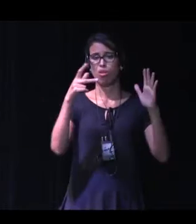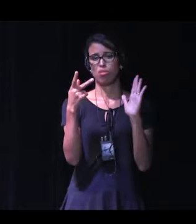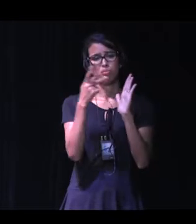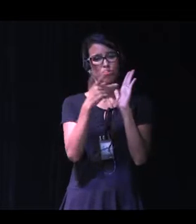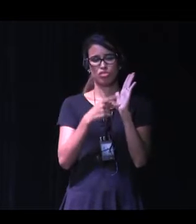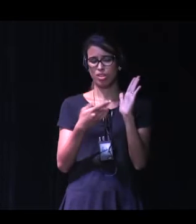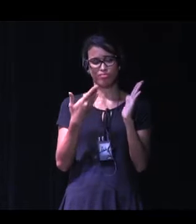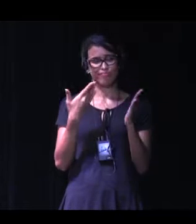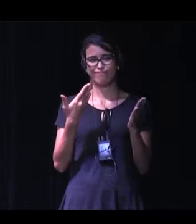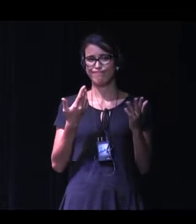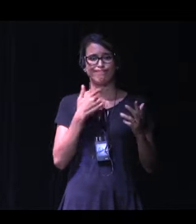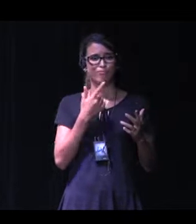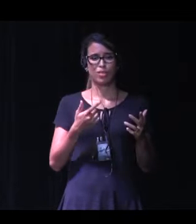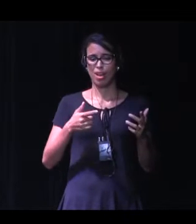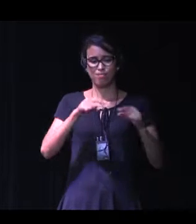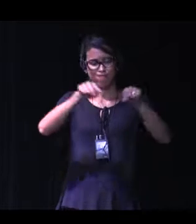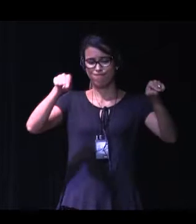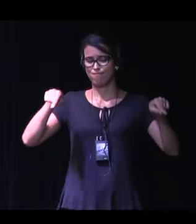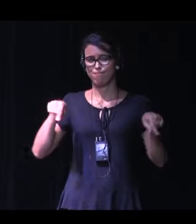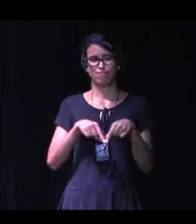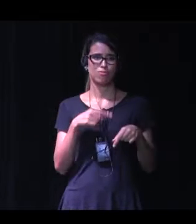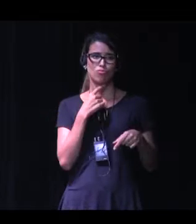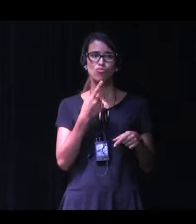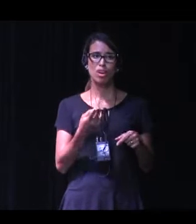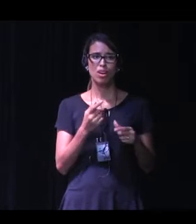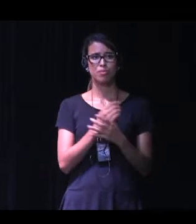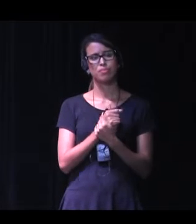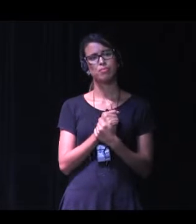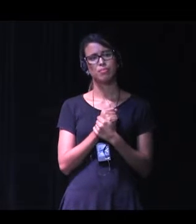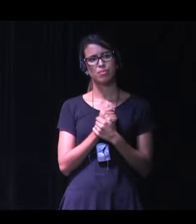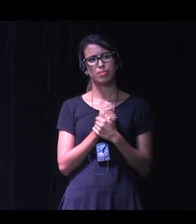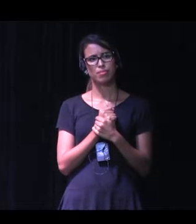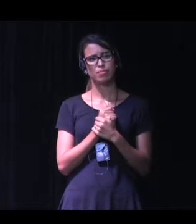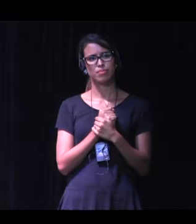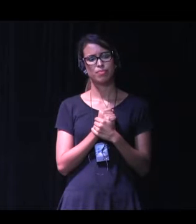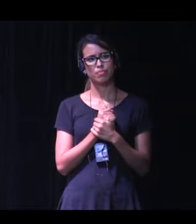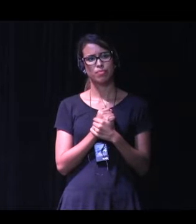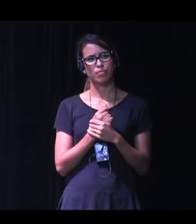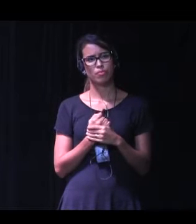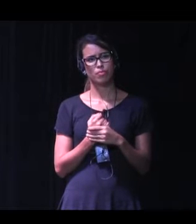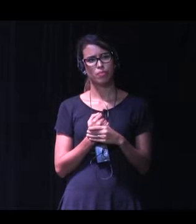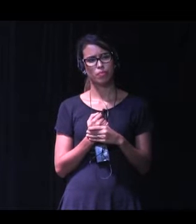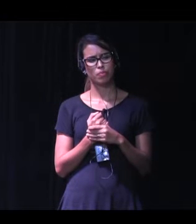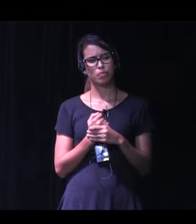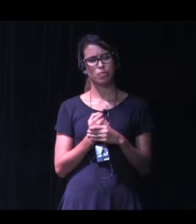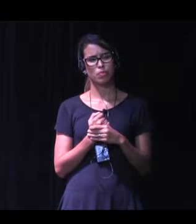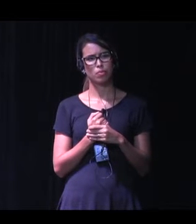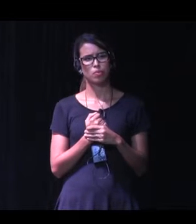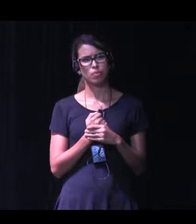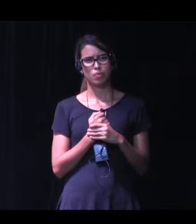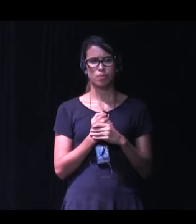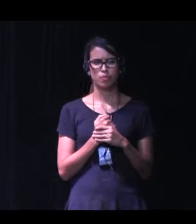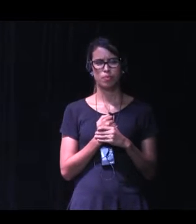um edifício, que ser um edifício, um prédio, atingirá o seu melhor estado quando chega a ser